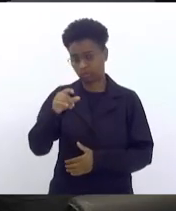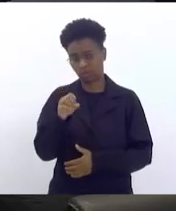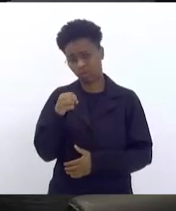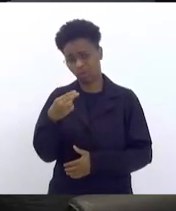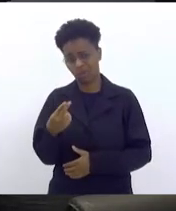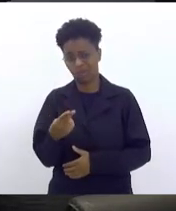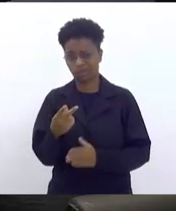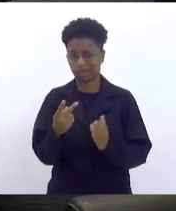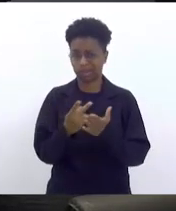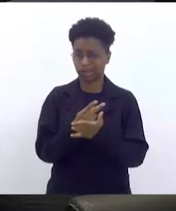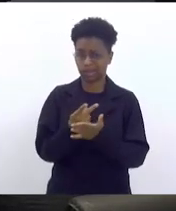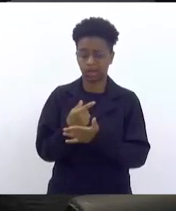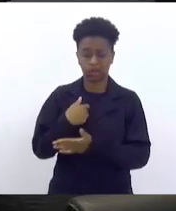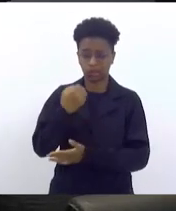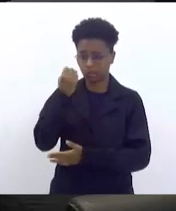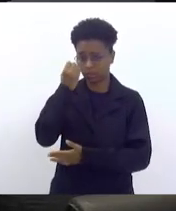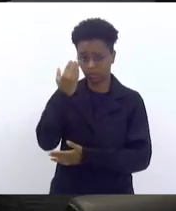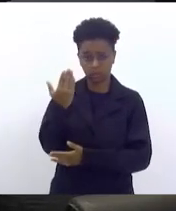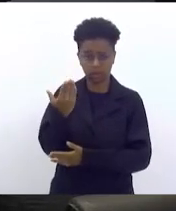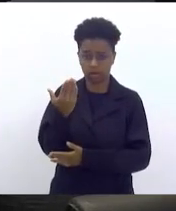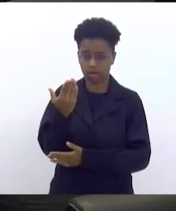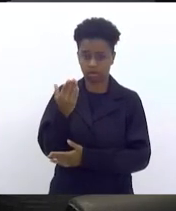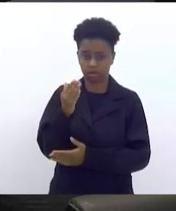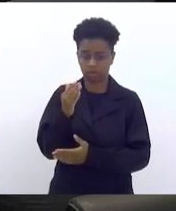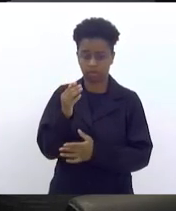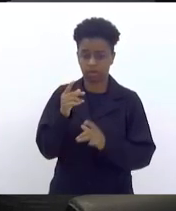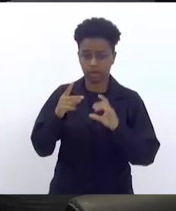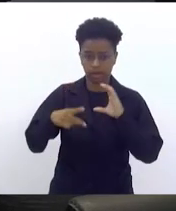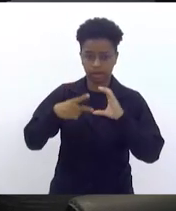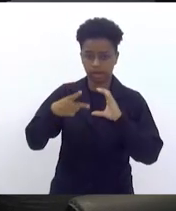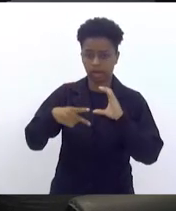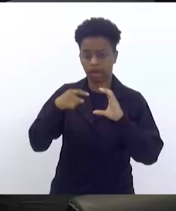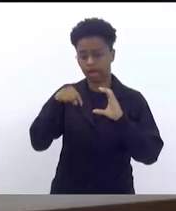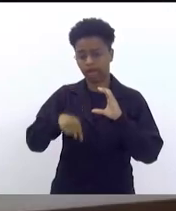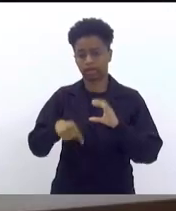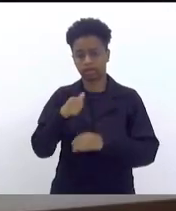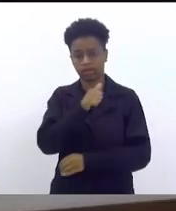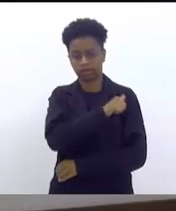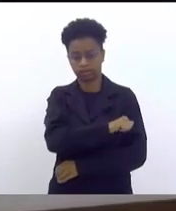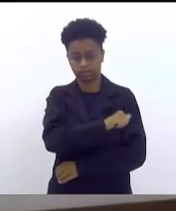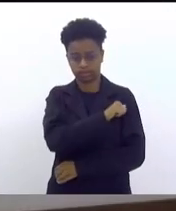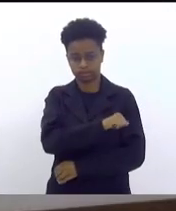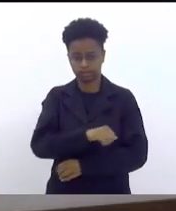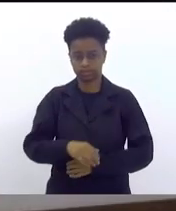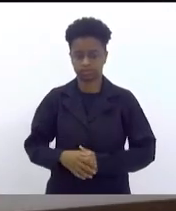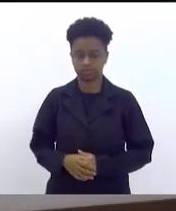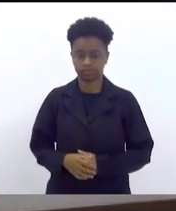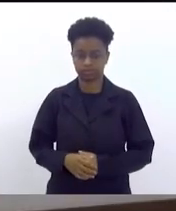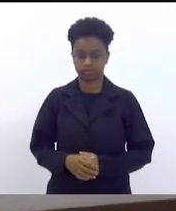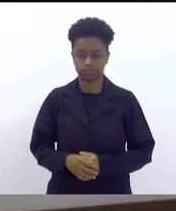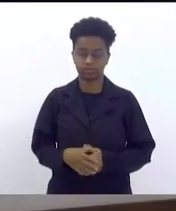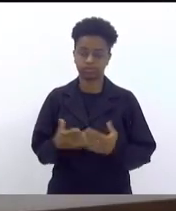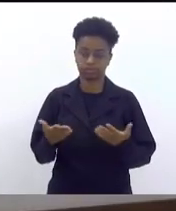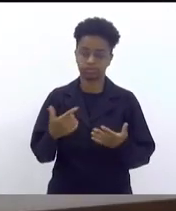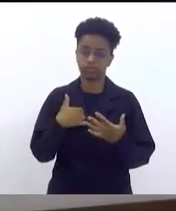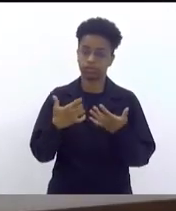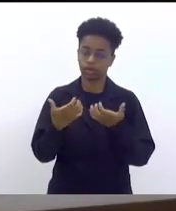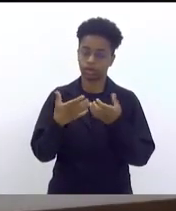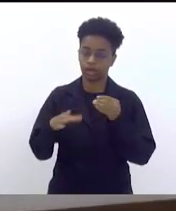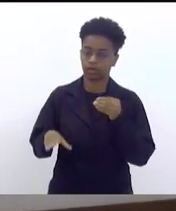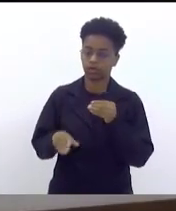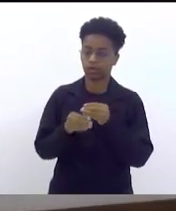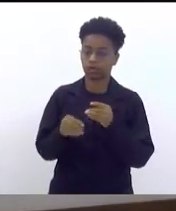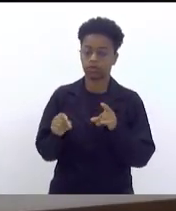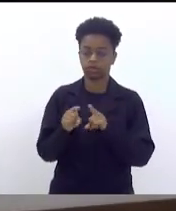um deslize de não me Recordar da Câmara Municipal aqui do Rio de Janeiro e gostaria de incluir também